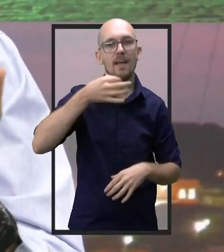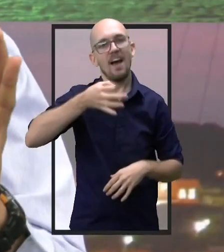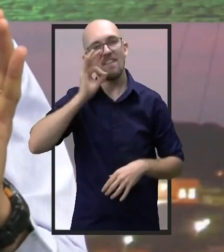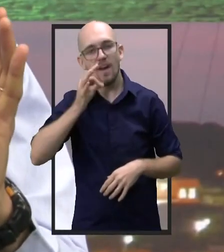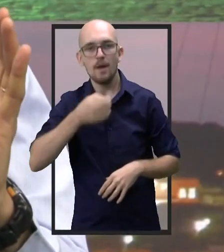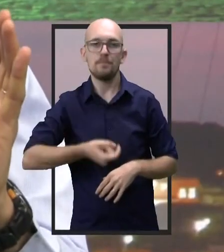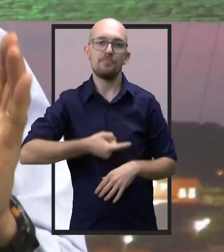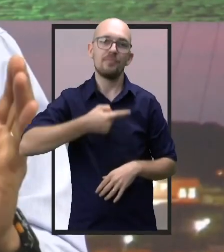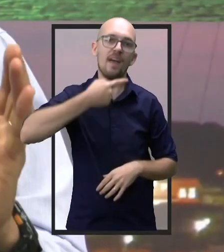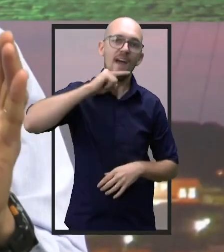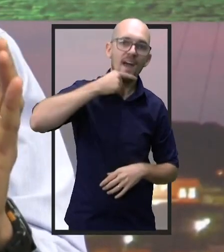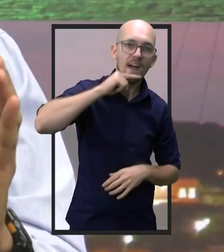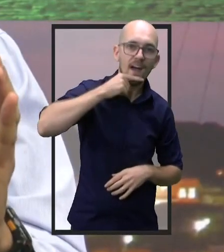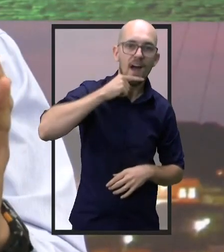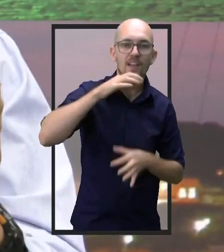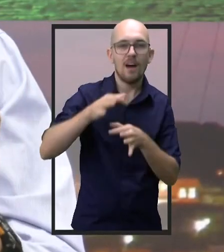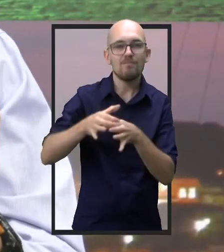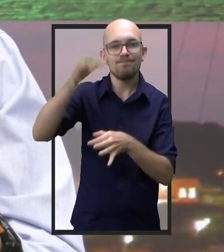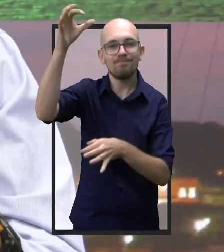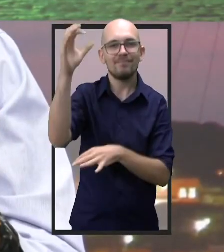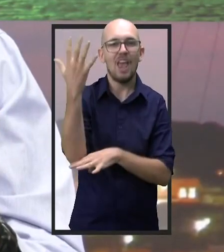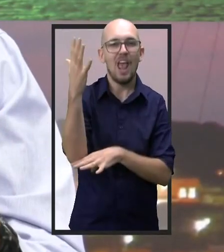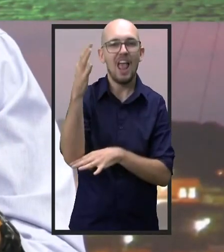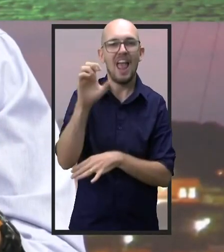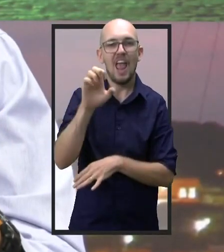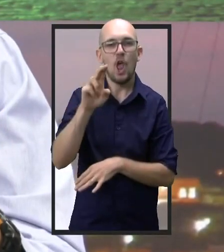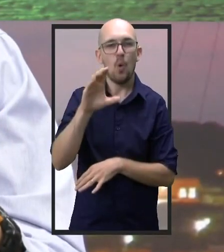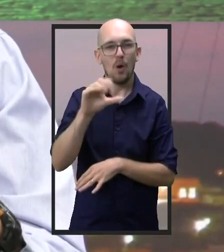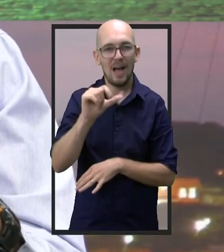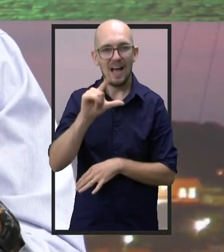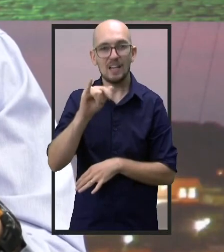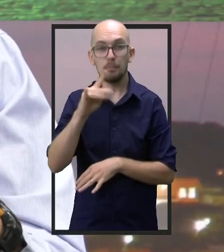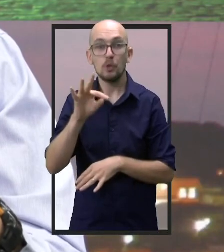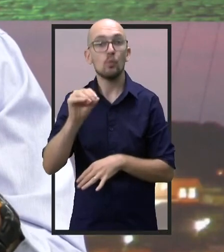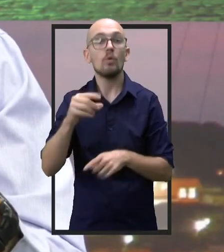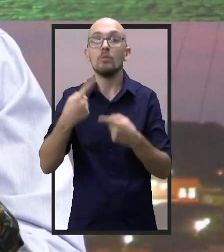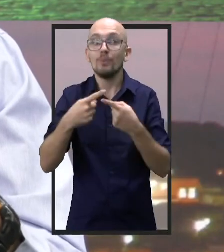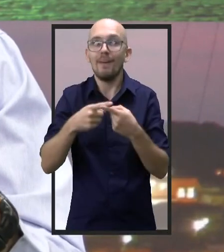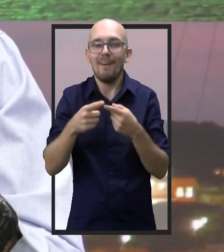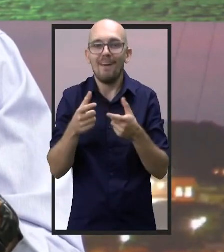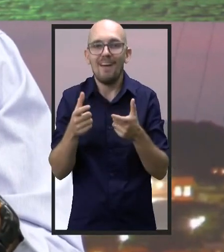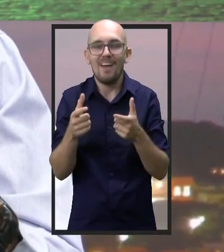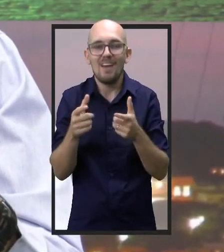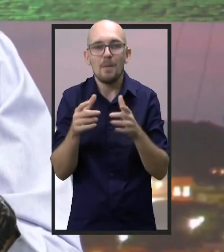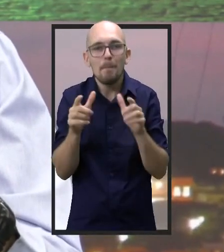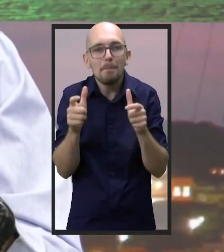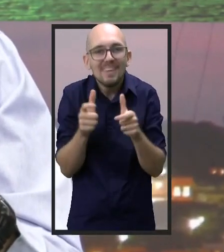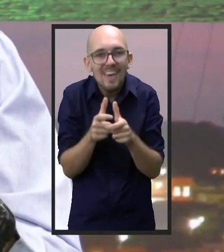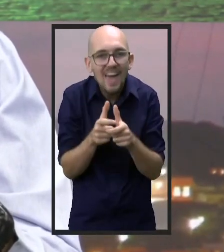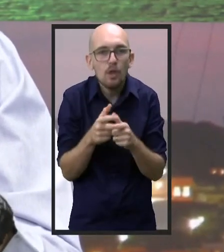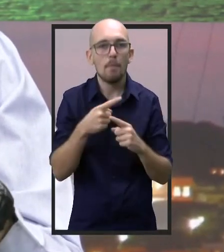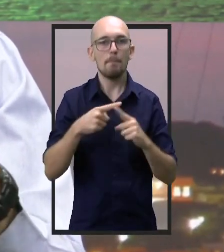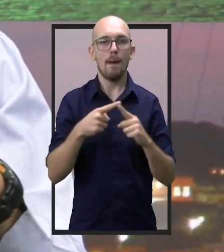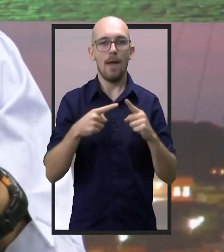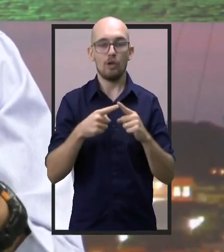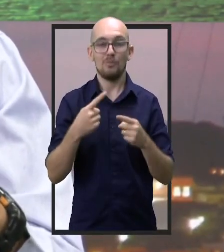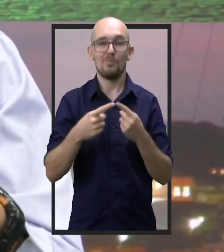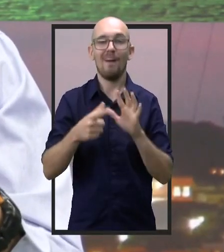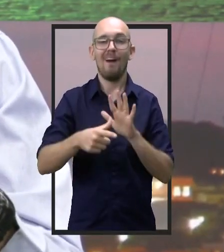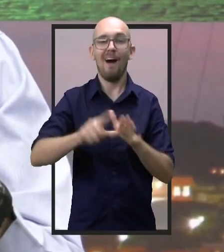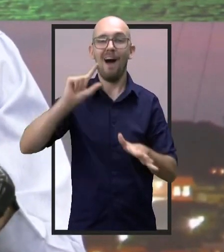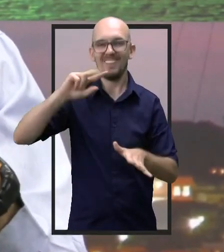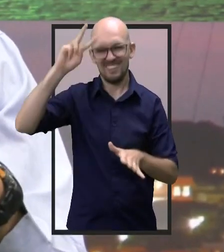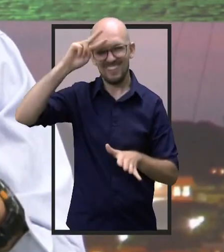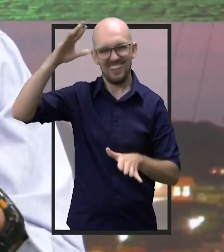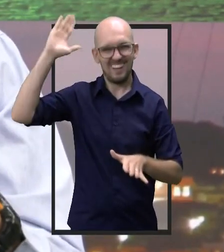quê? Somos pequenos e médios produtores. Aquela imagem que nós temos lá atrás, do coronel,